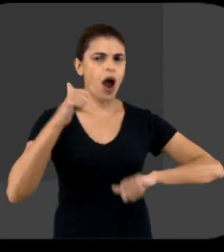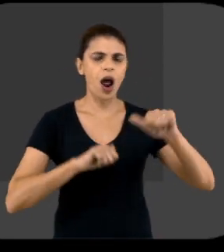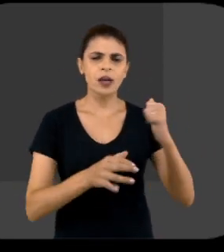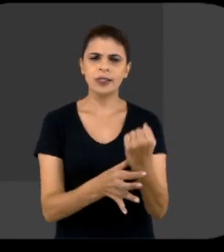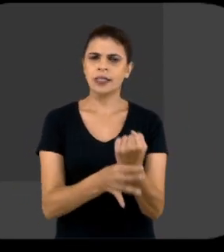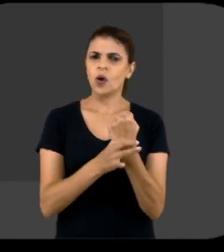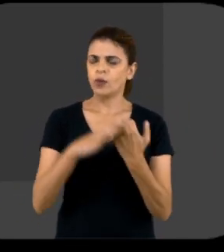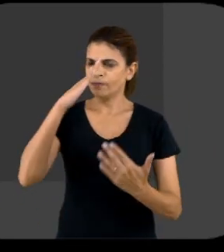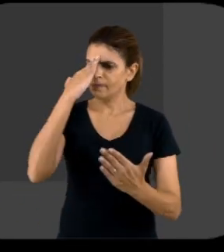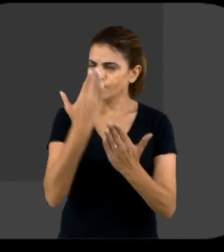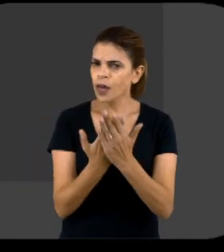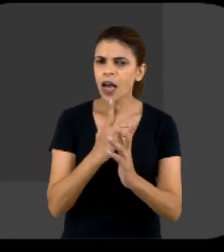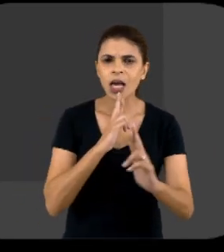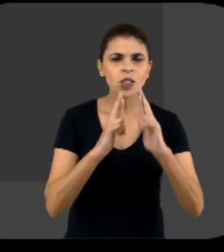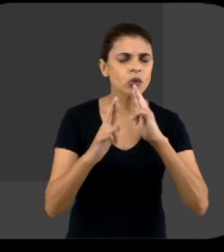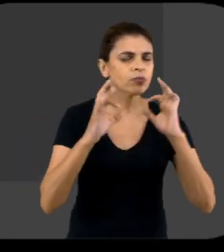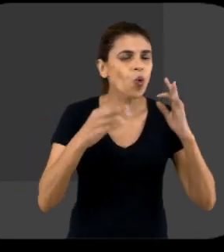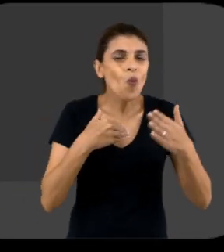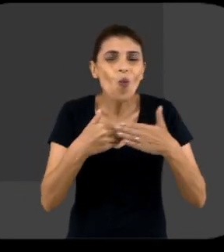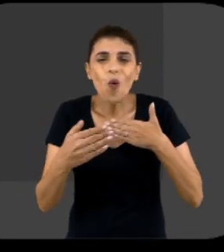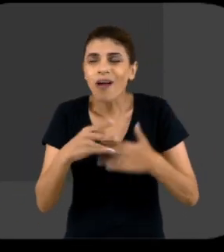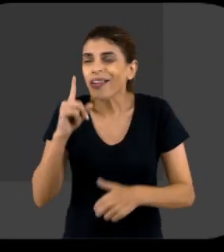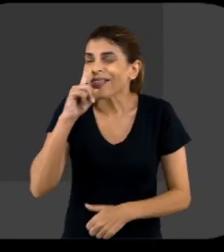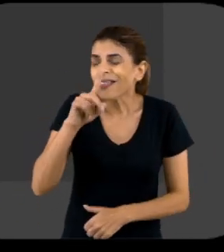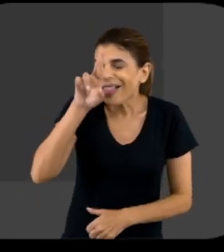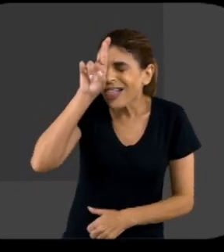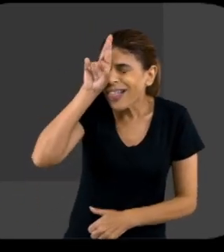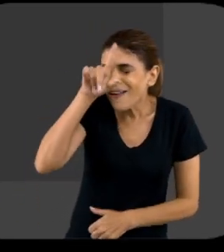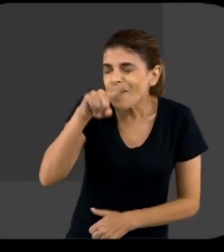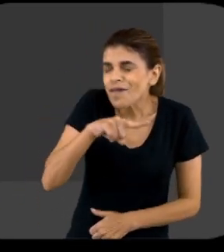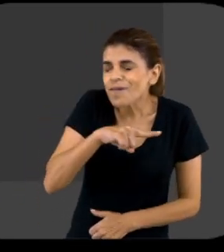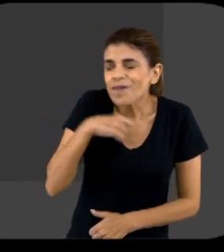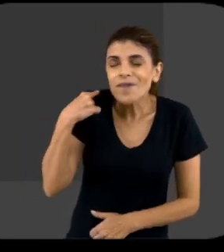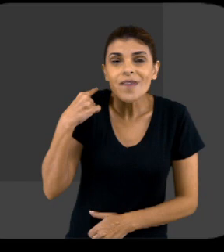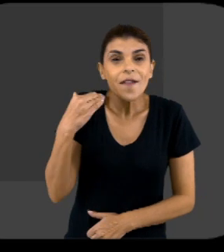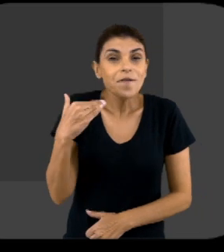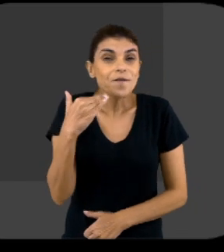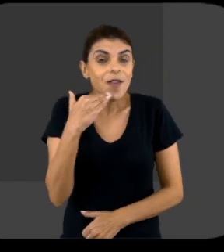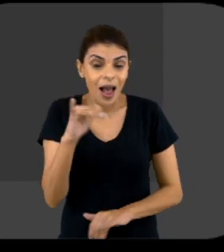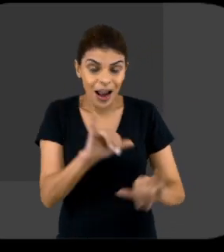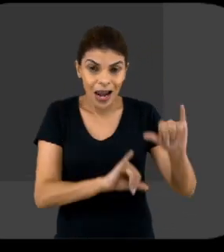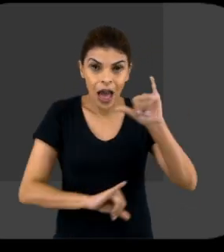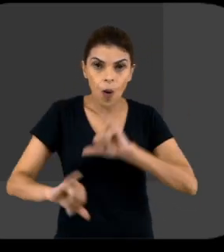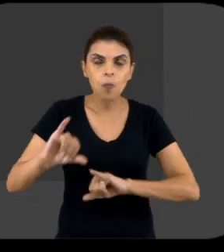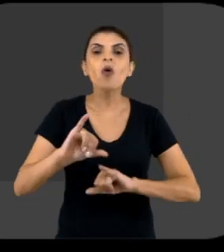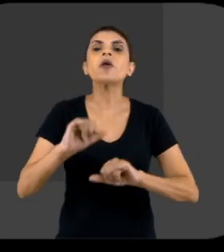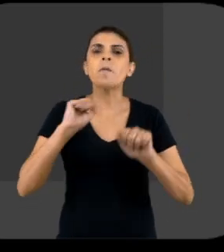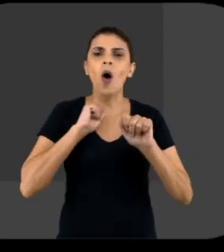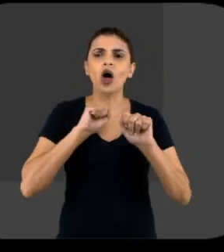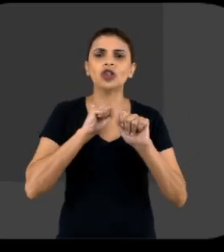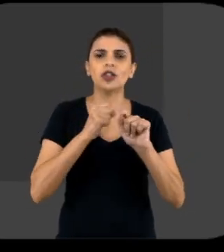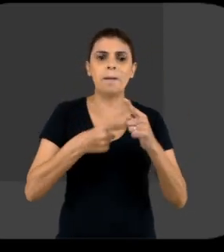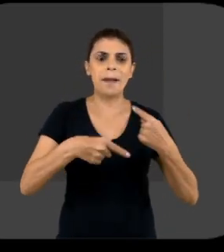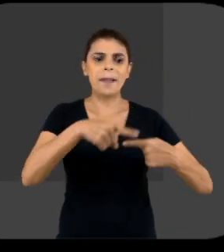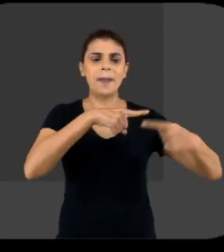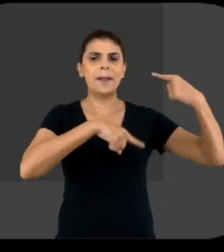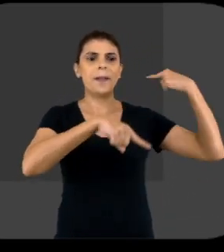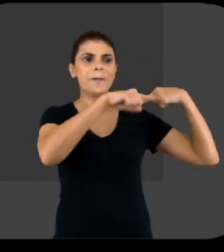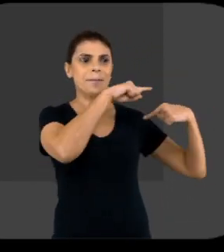ser fundamental, porque qualquer erro, qualquer falha de um laboratório vai impactar